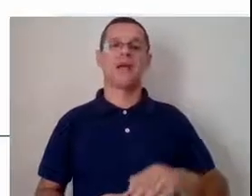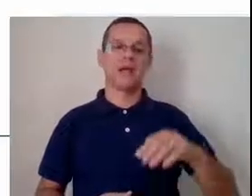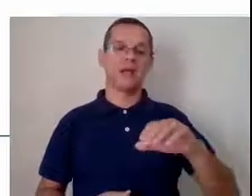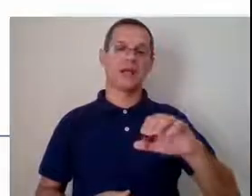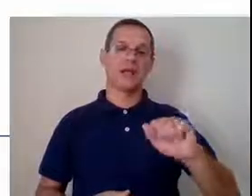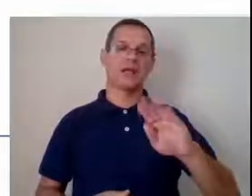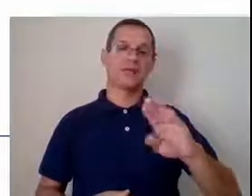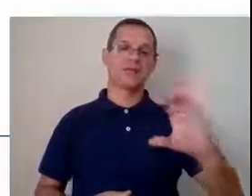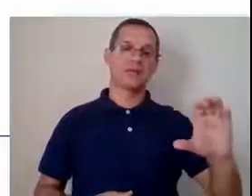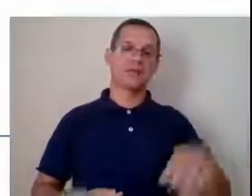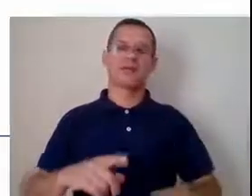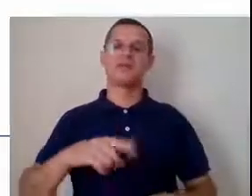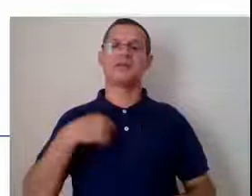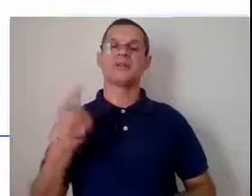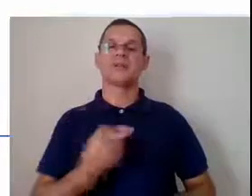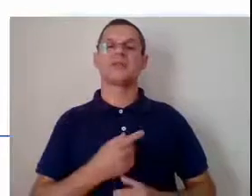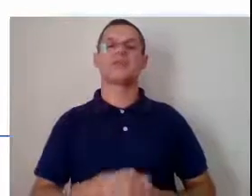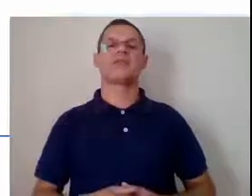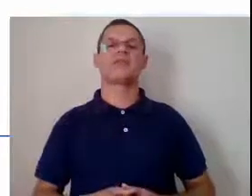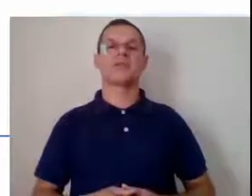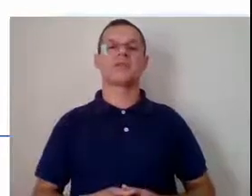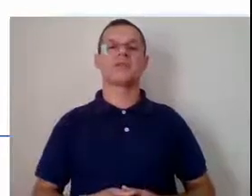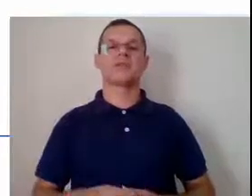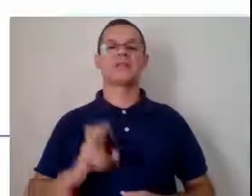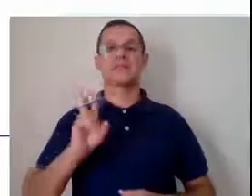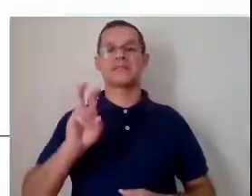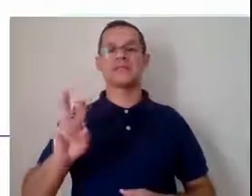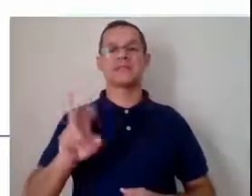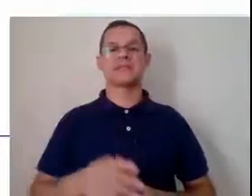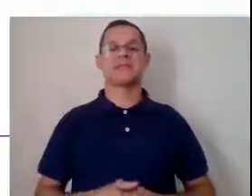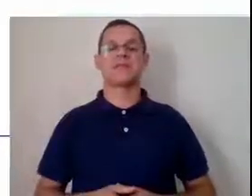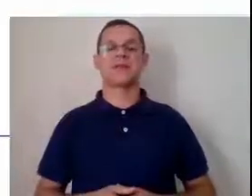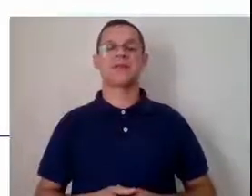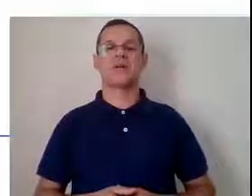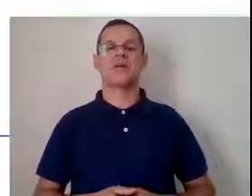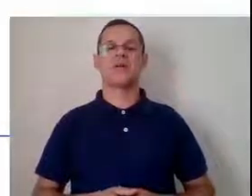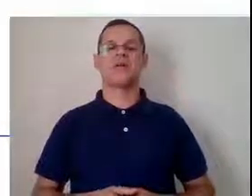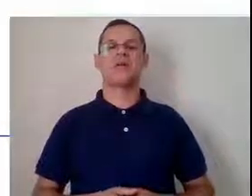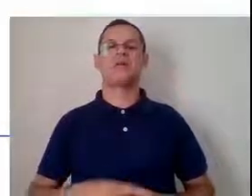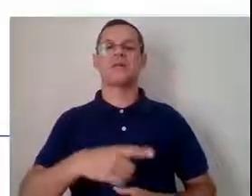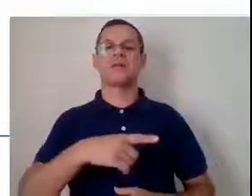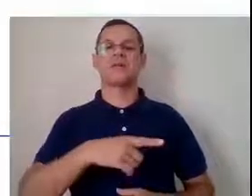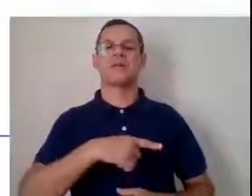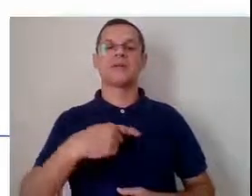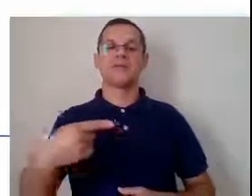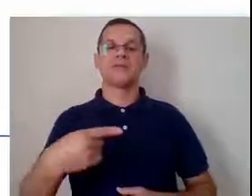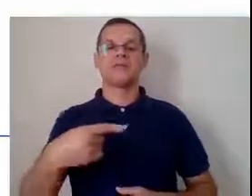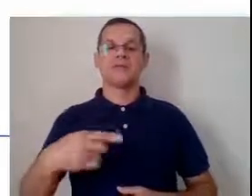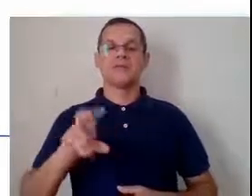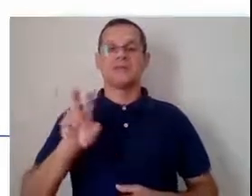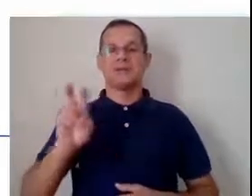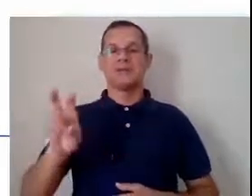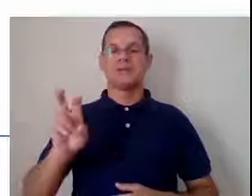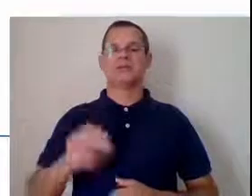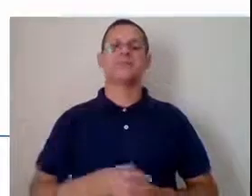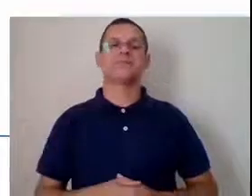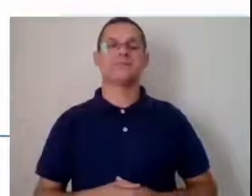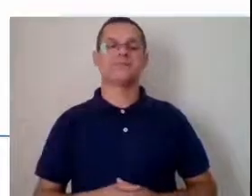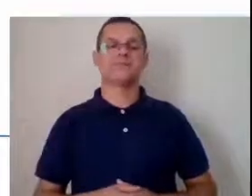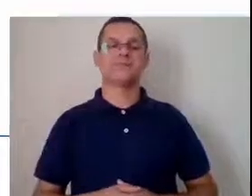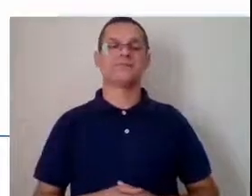e C, nós sabemos que nós temos 5 aqui. Então, vou ter que, de alguma forma, descontar esses